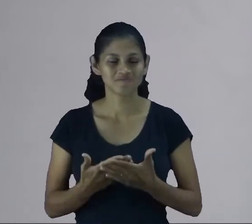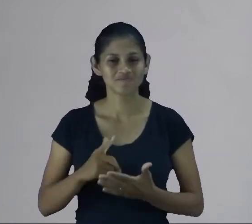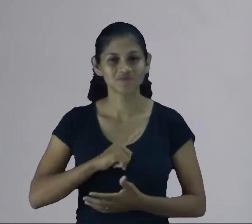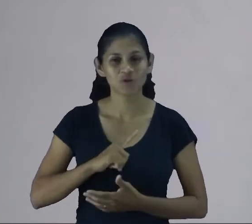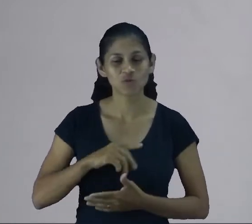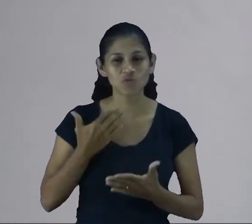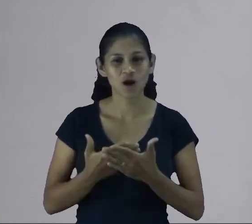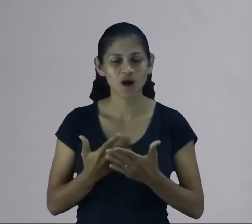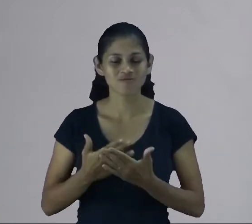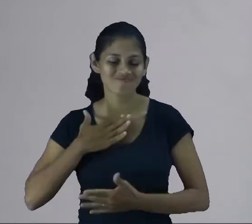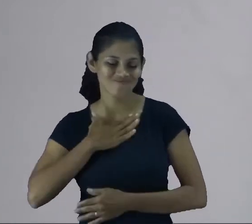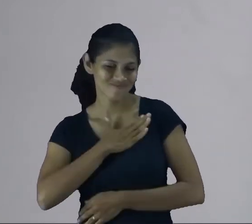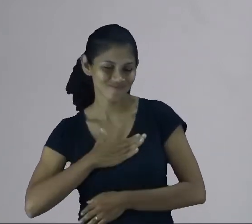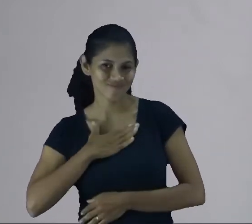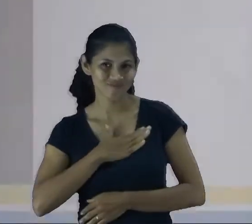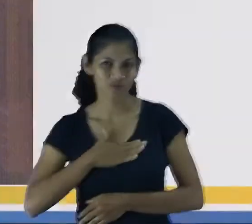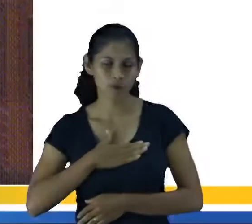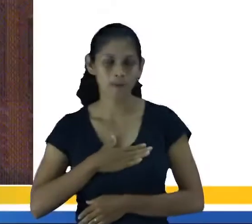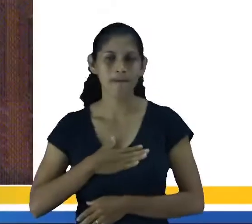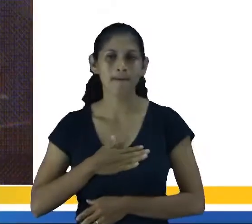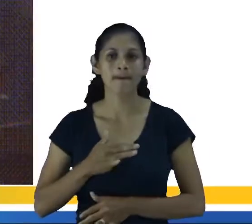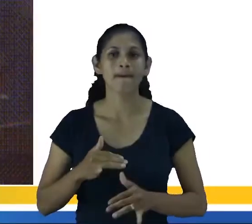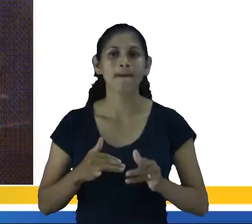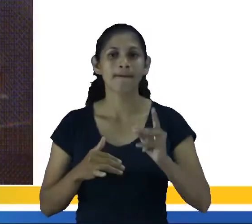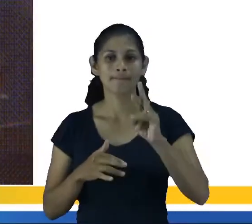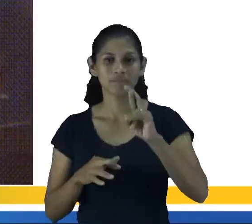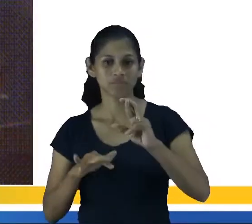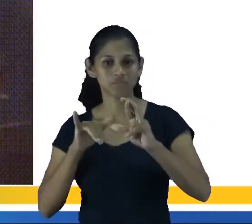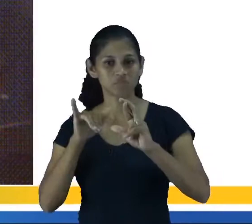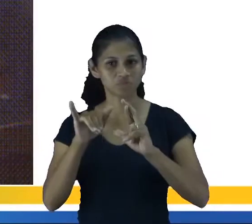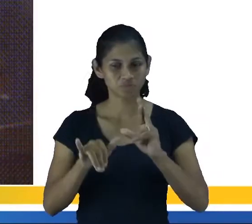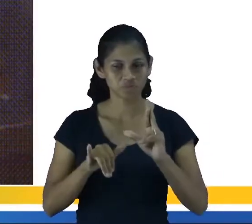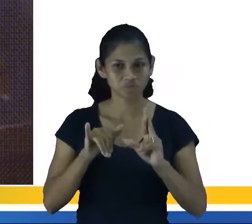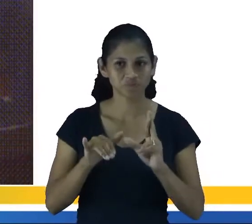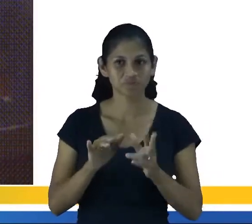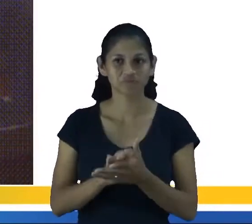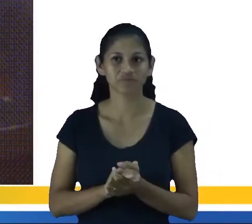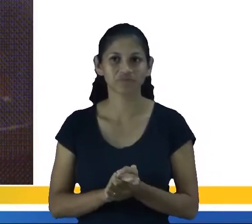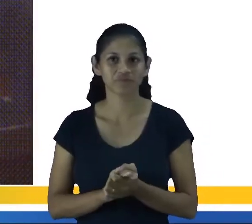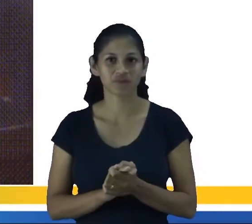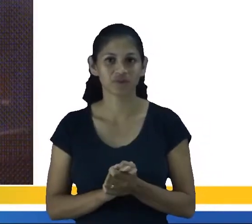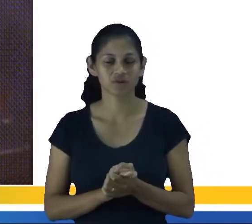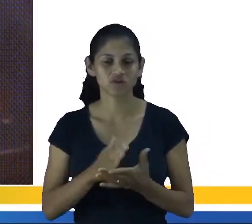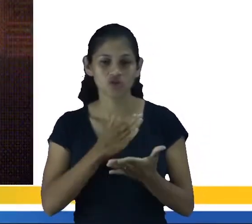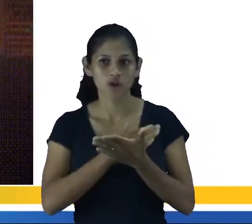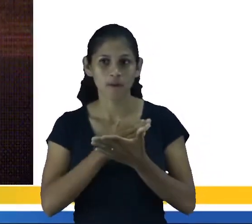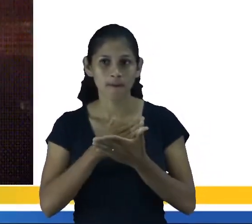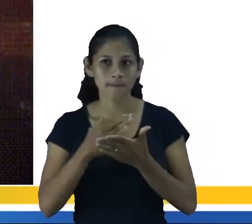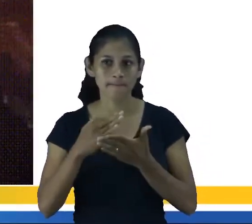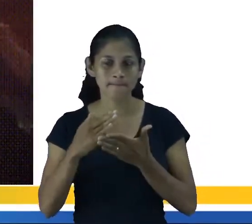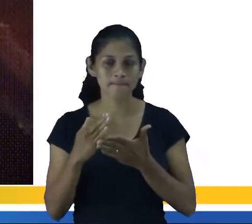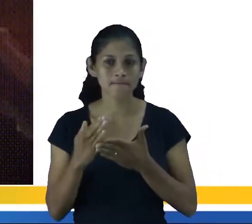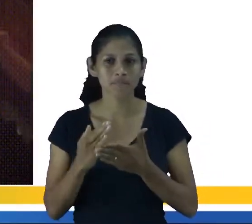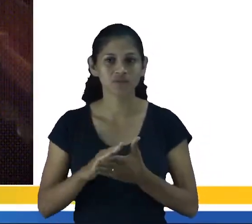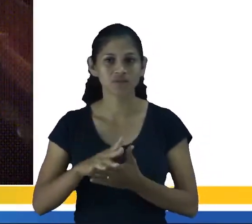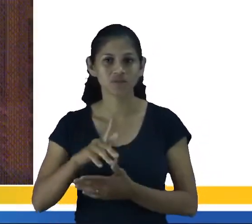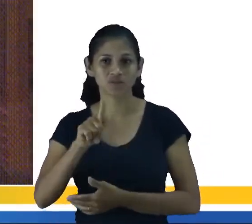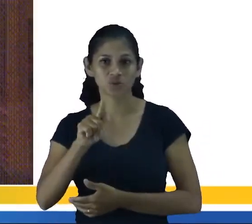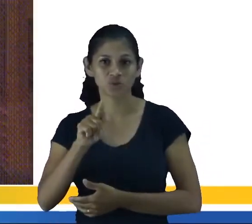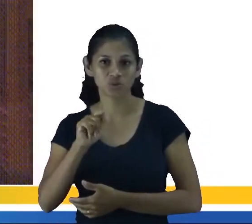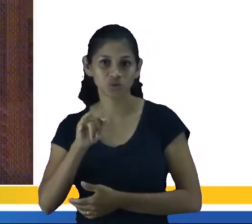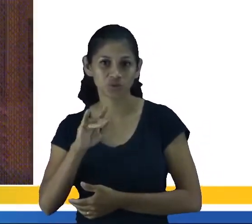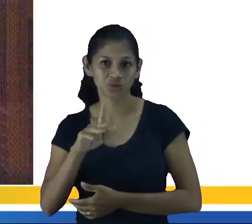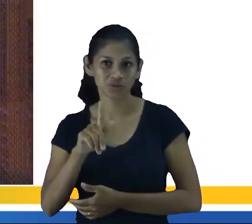gosto, que são as aulas de reações inorgânicas. Então aqui, ó, a gente já começa com um GIF de uma reação